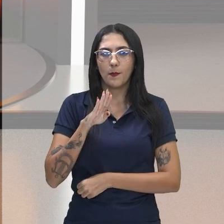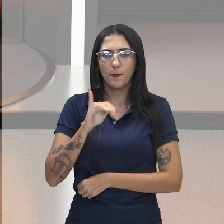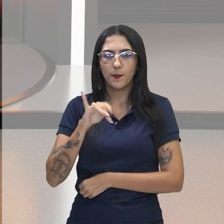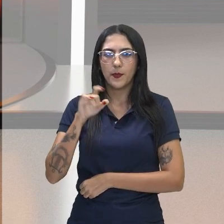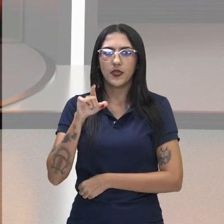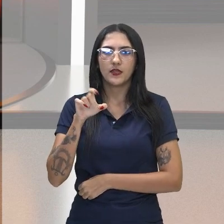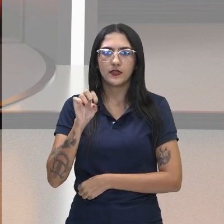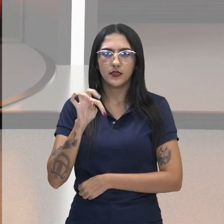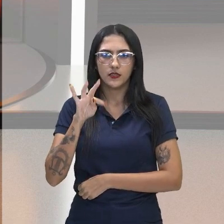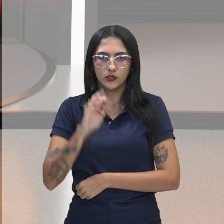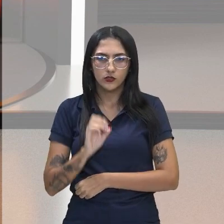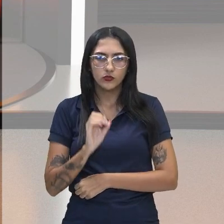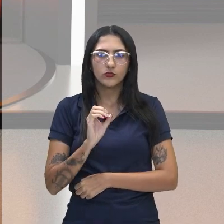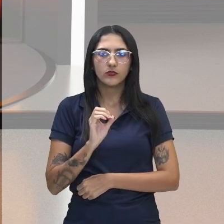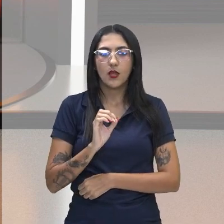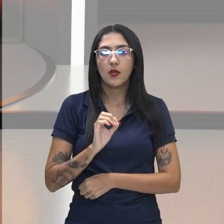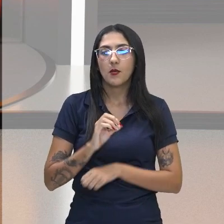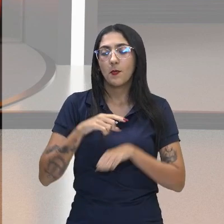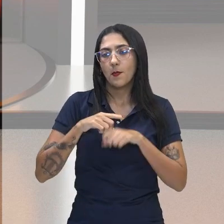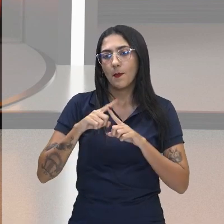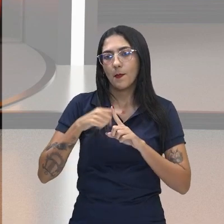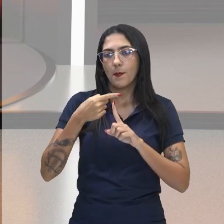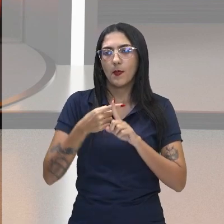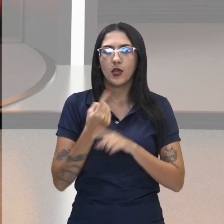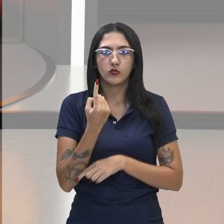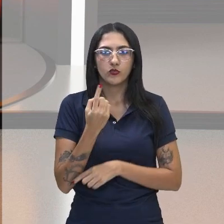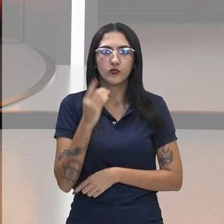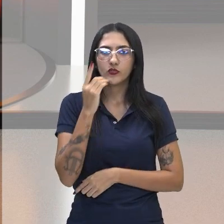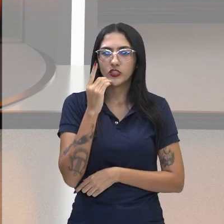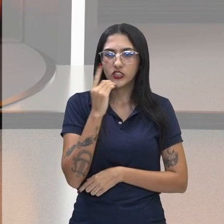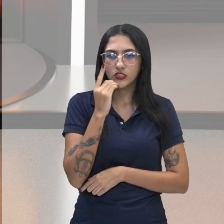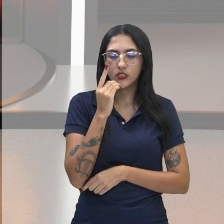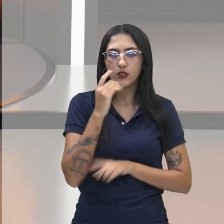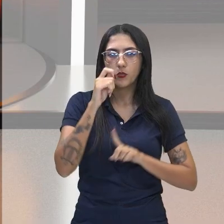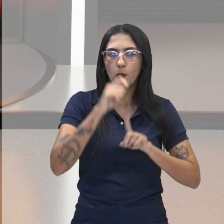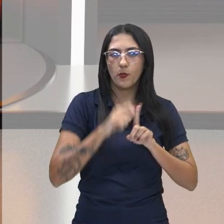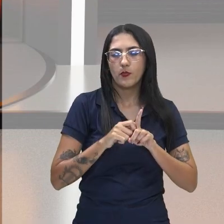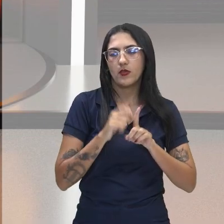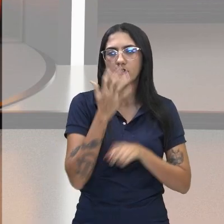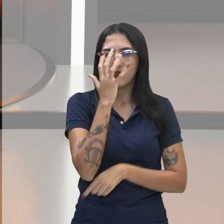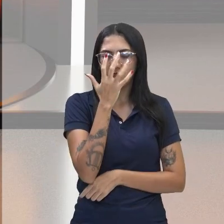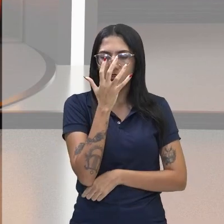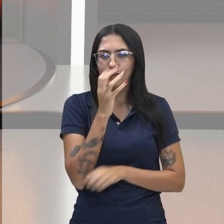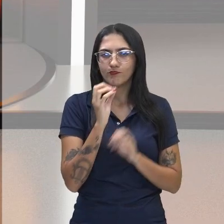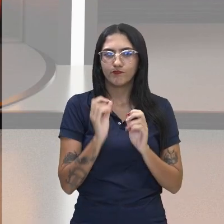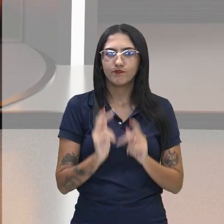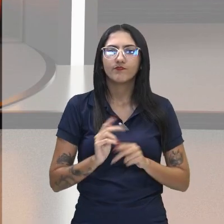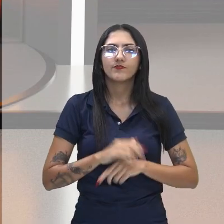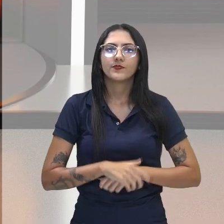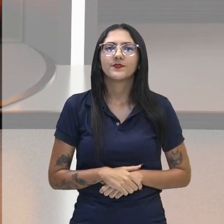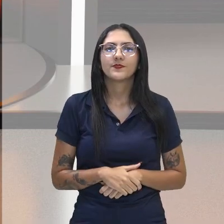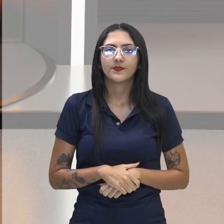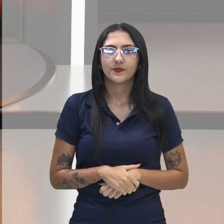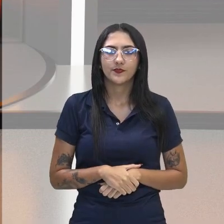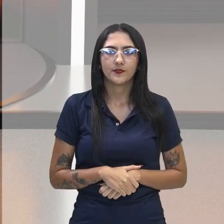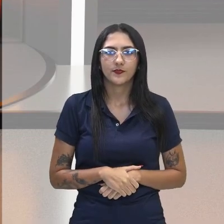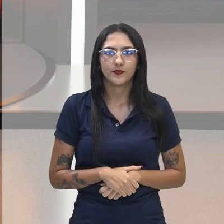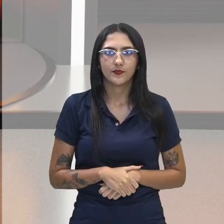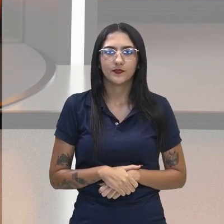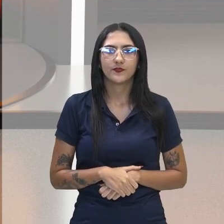um dia no nosso calendário ali no mês de fevereiro, certo? Então, nós vamos verificar